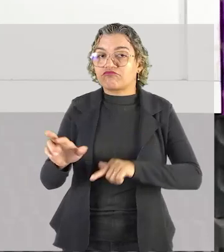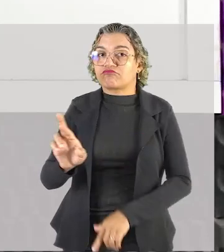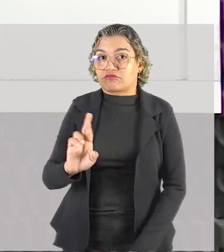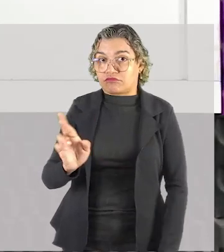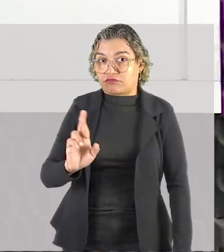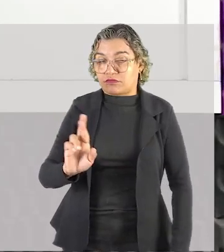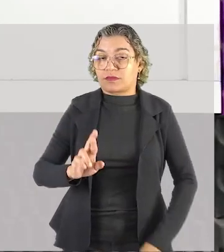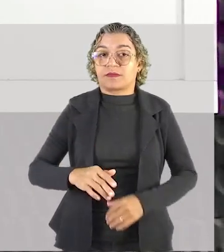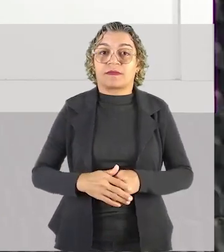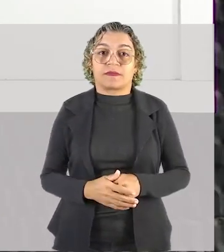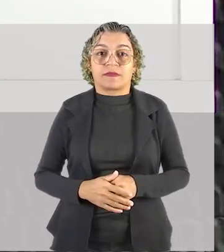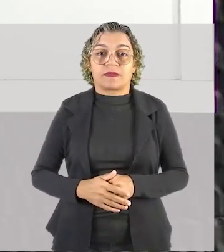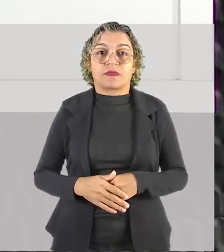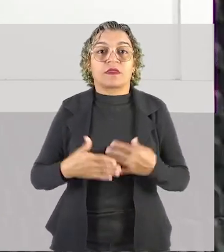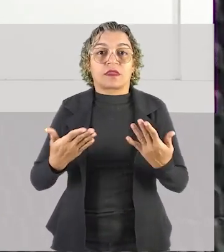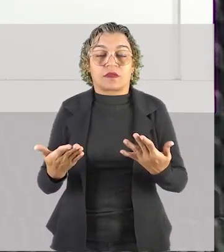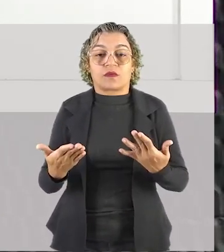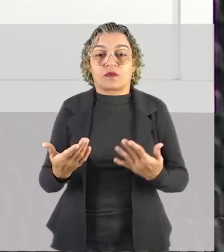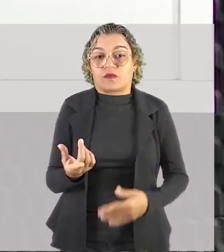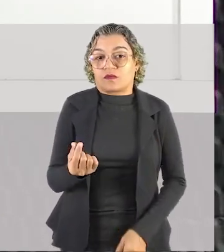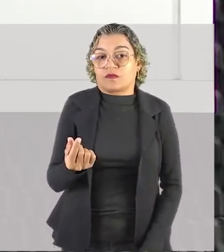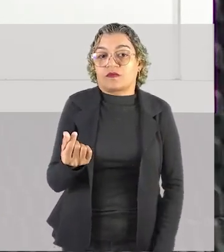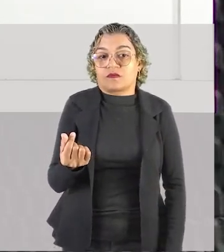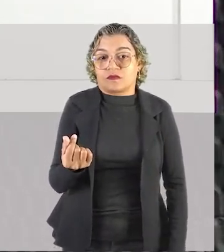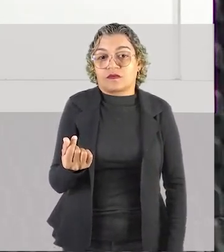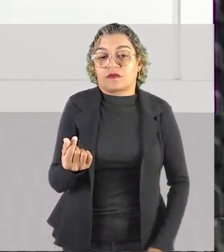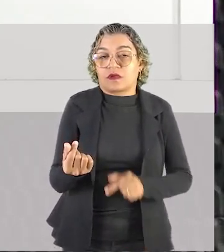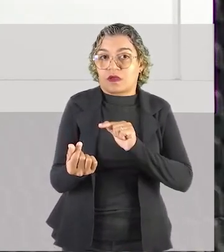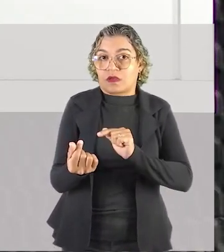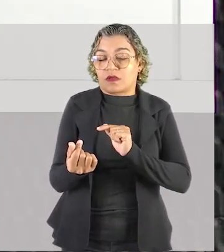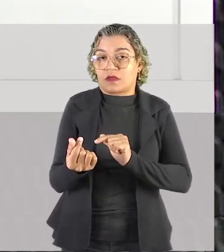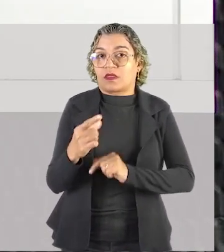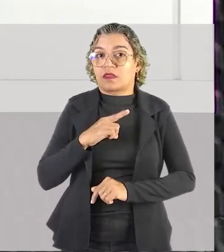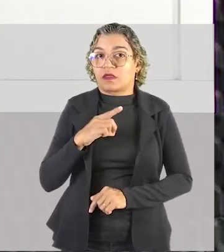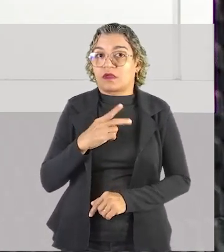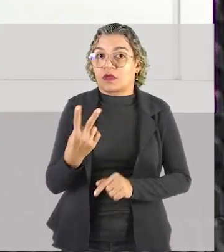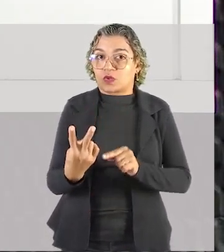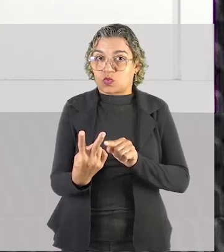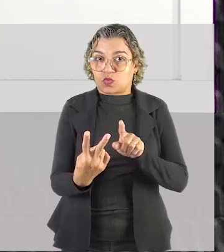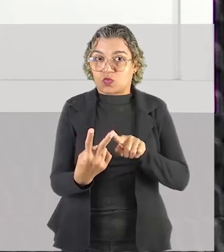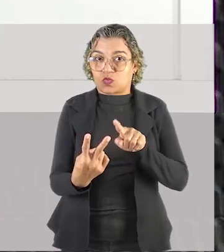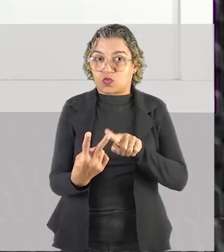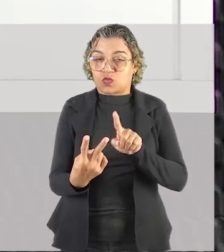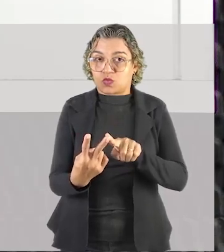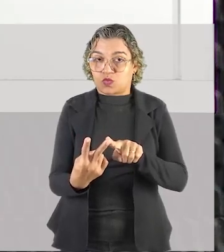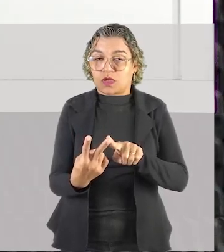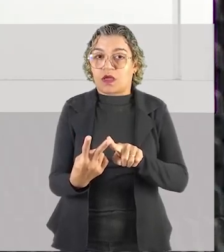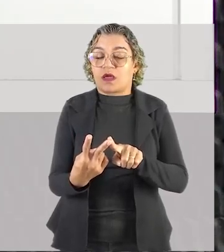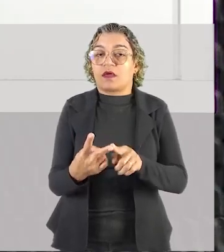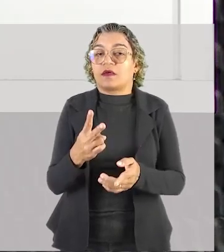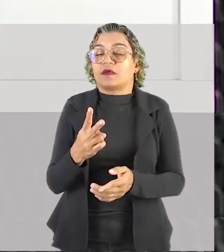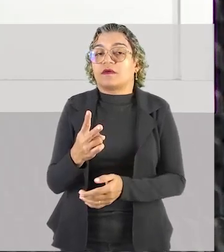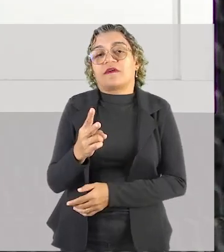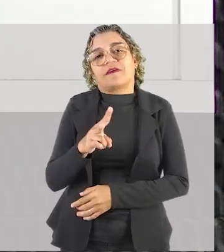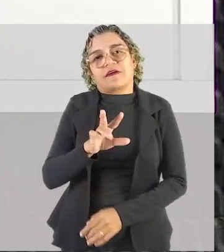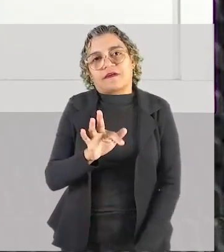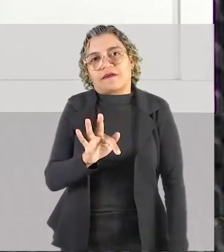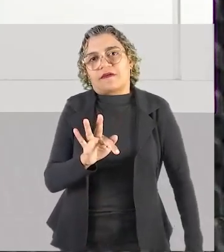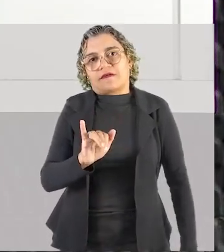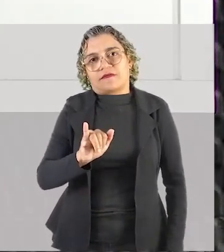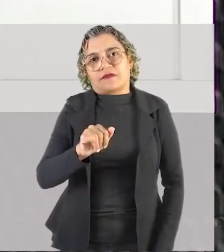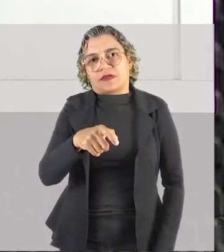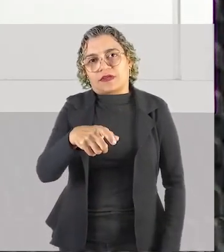reais, certo? E esse preço, ele é formado por duas partes, uma parte fixa, mais uma parte